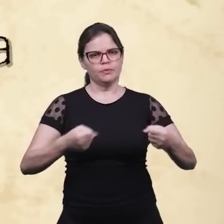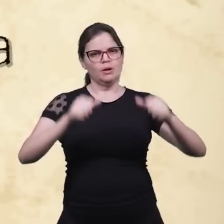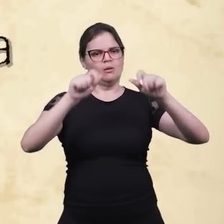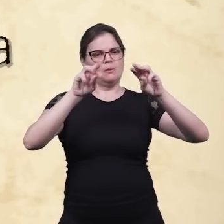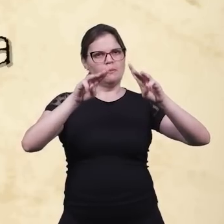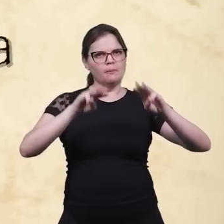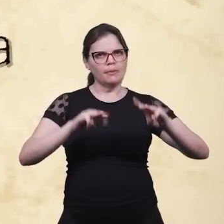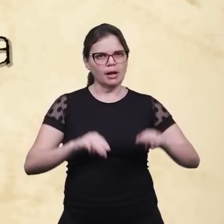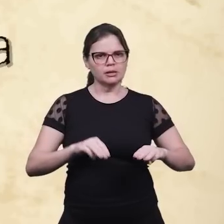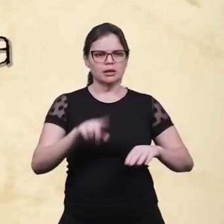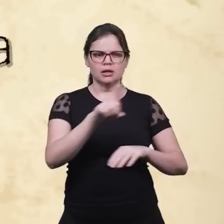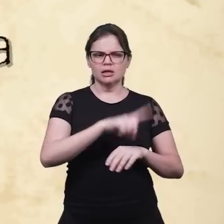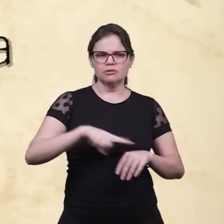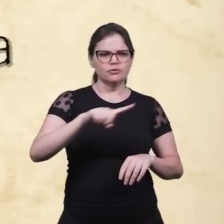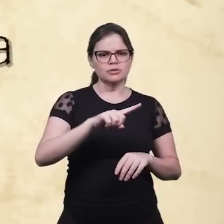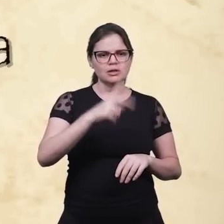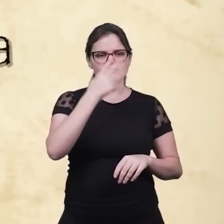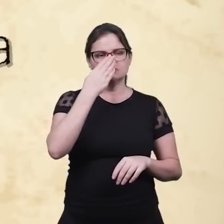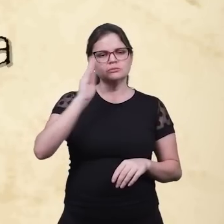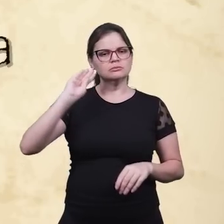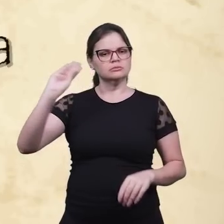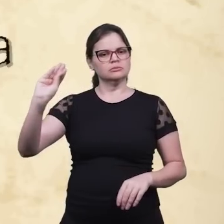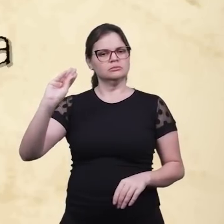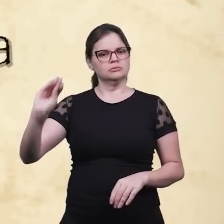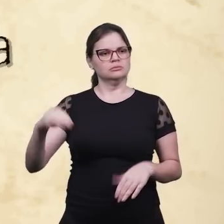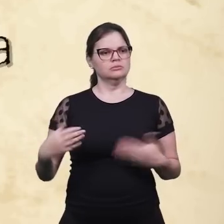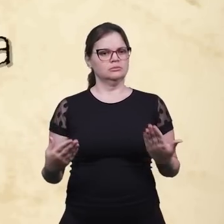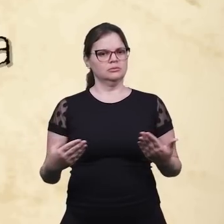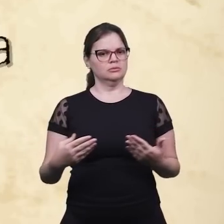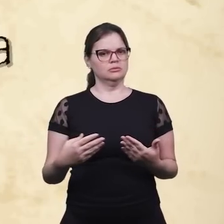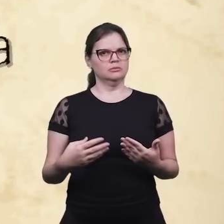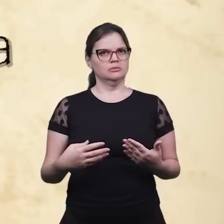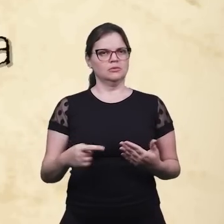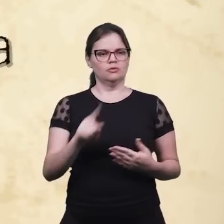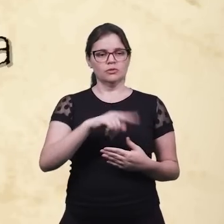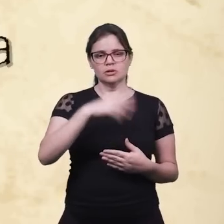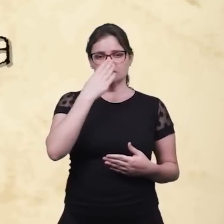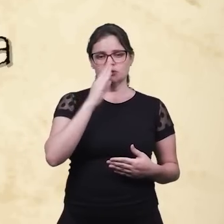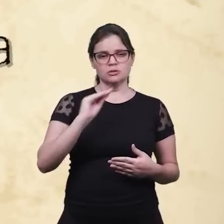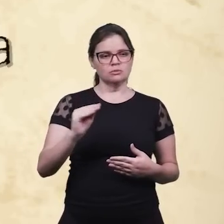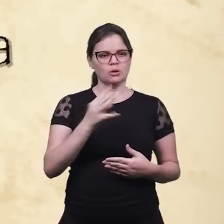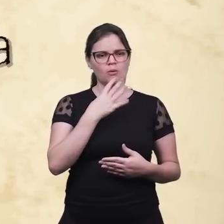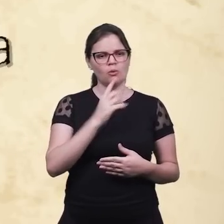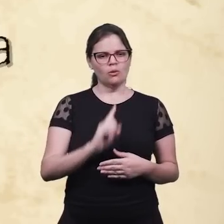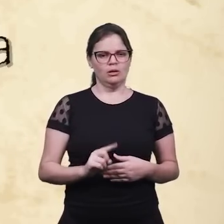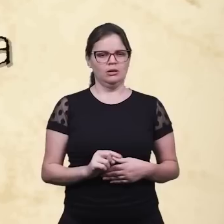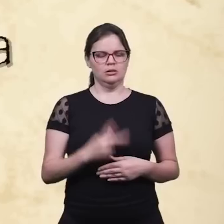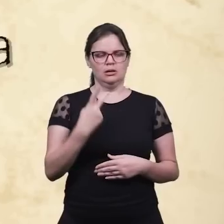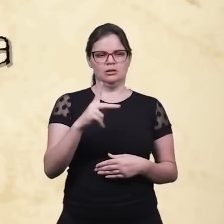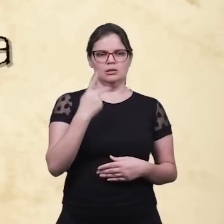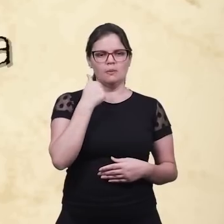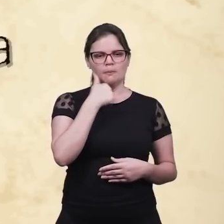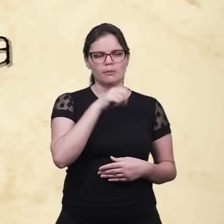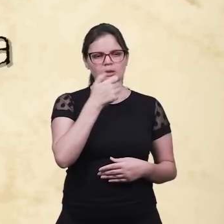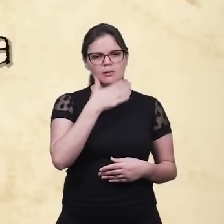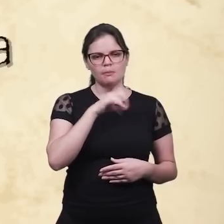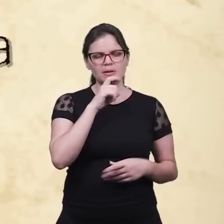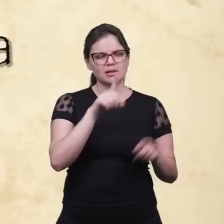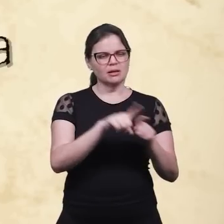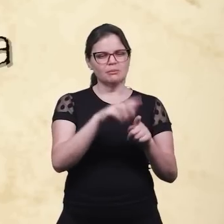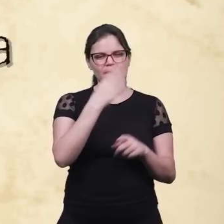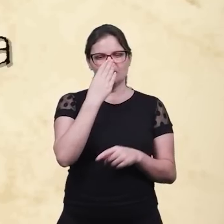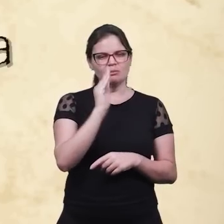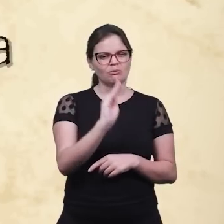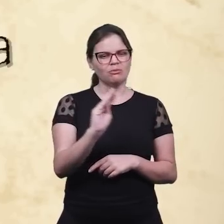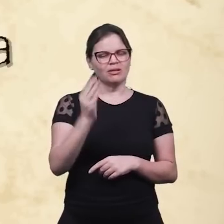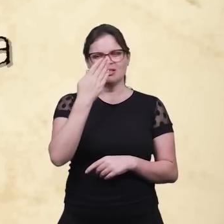ter fome, te sustentou com maná, que tu não conhecestes, nem teus pais o conheceram, para te